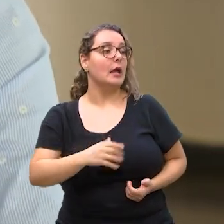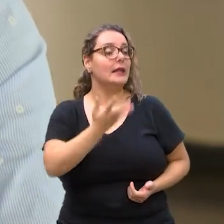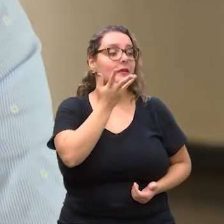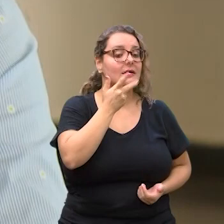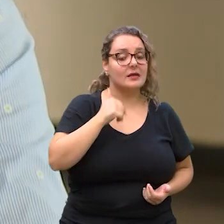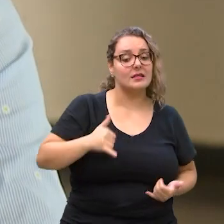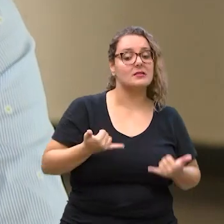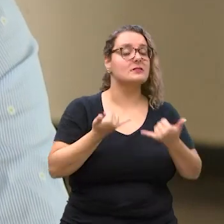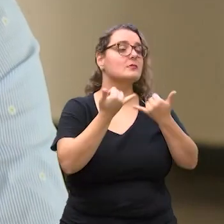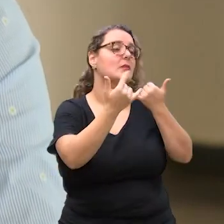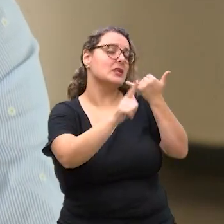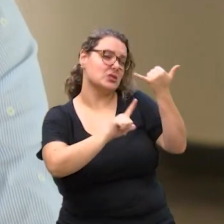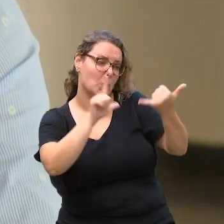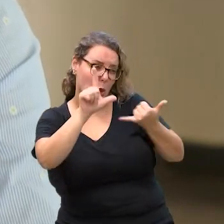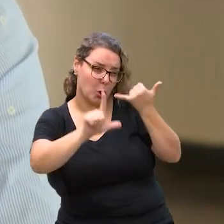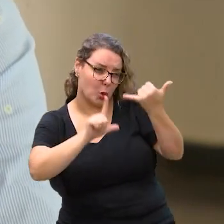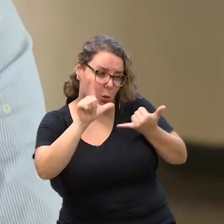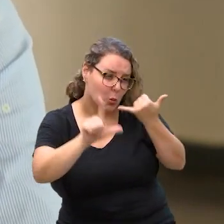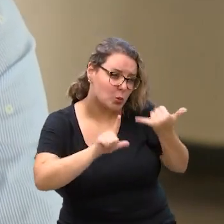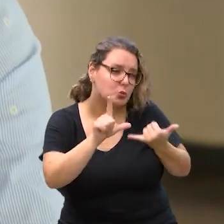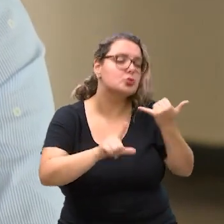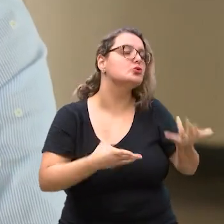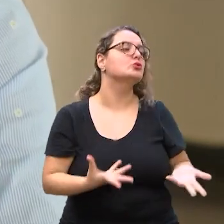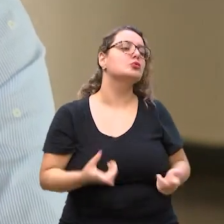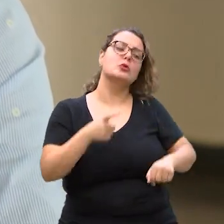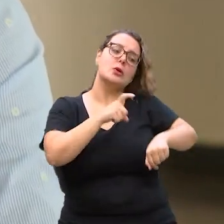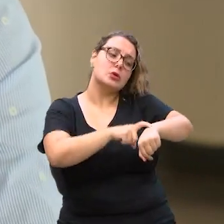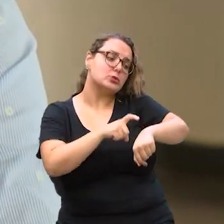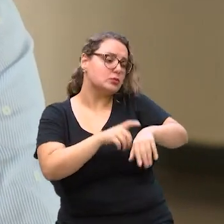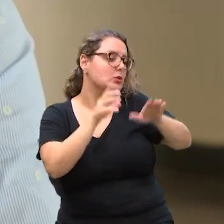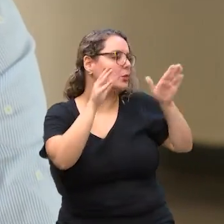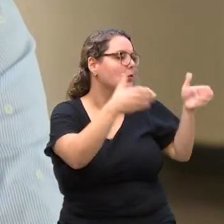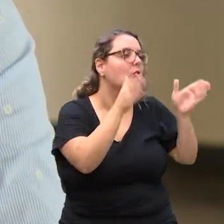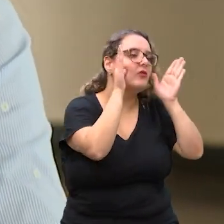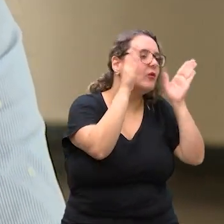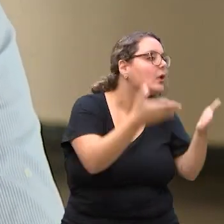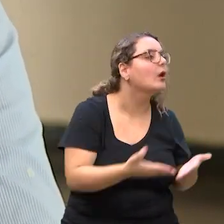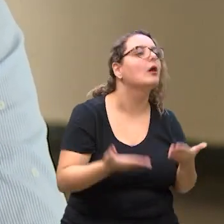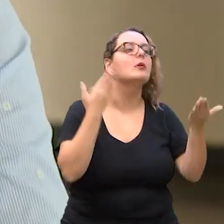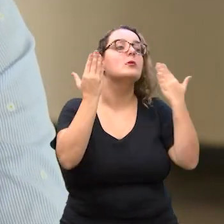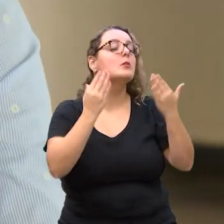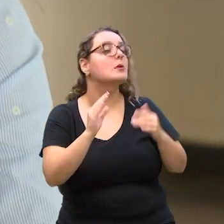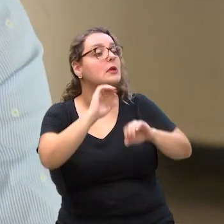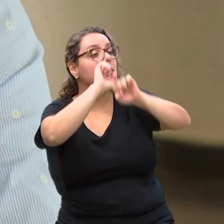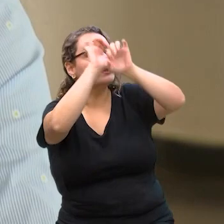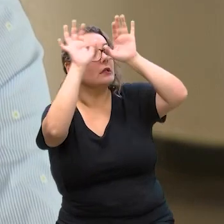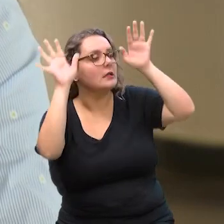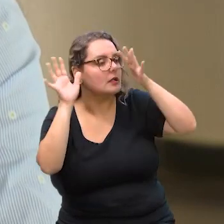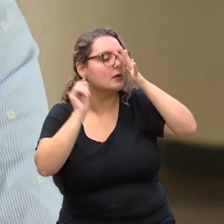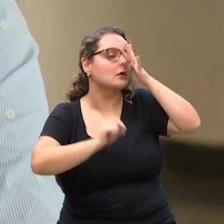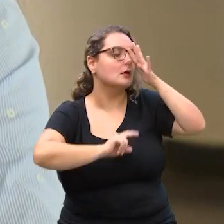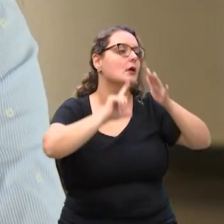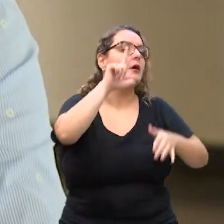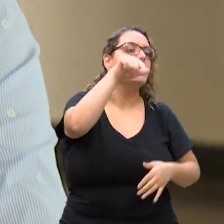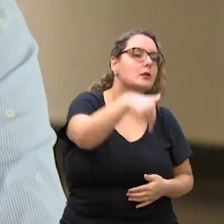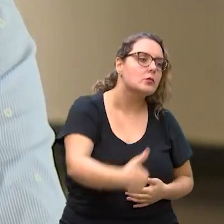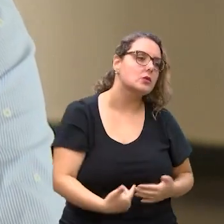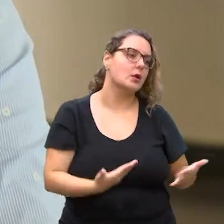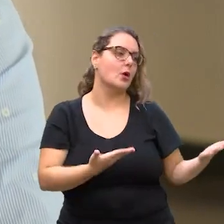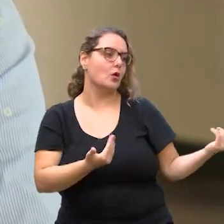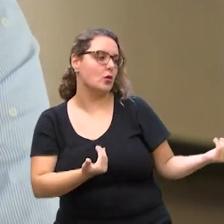ela entender com o tempo dela, o que é a psicologia realmente. Aí, quando a gente trabalha mais com